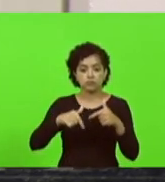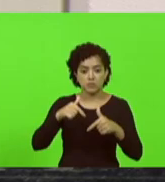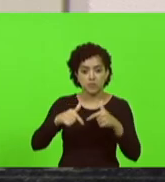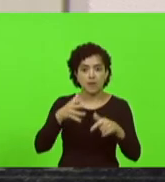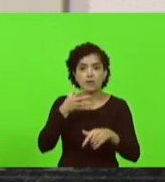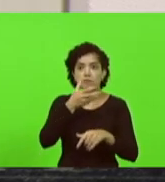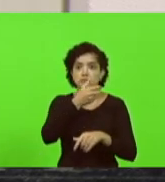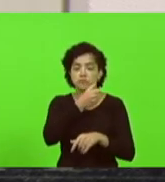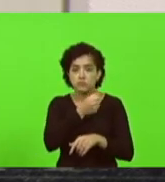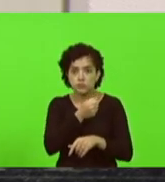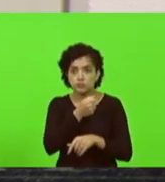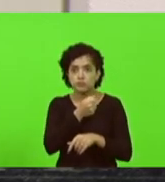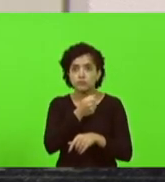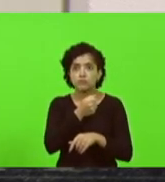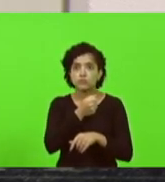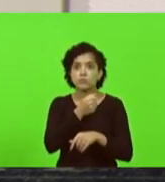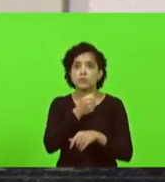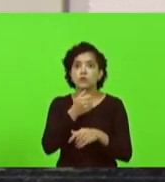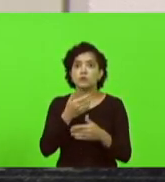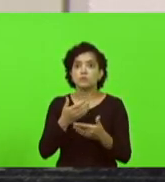do acidente